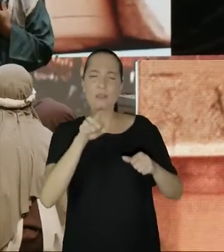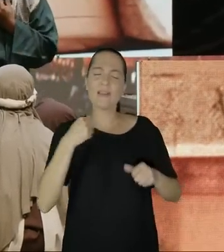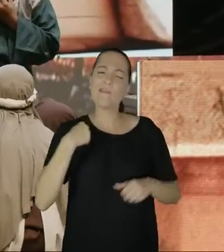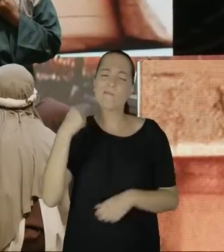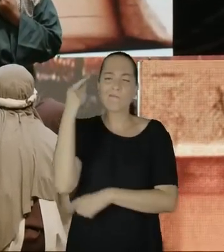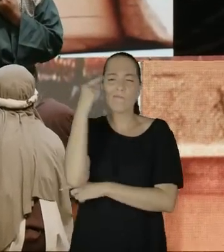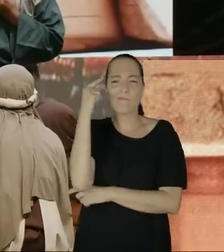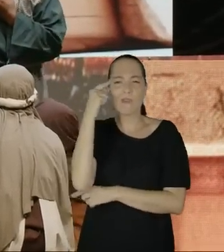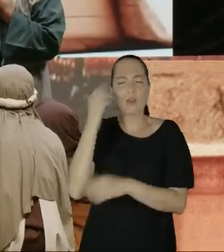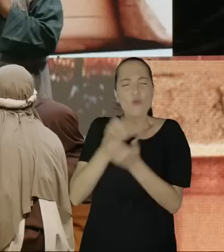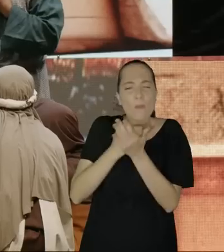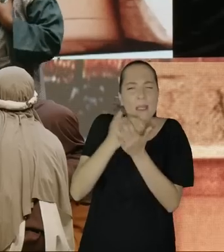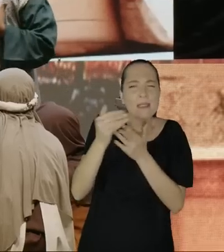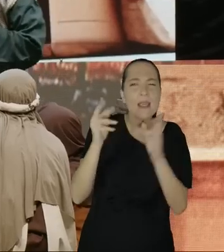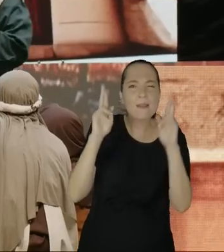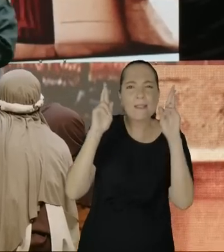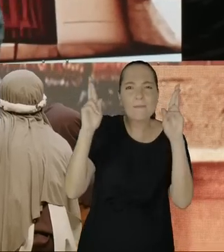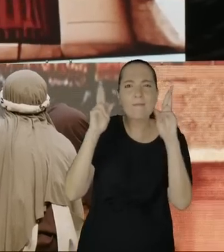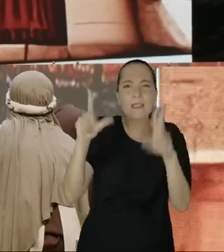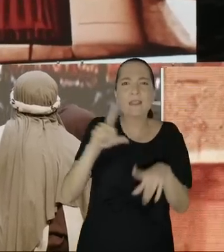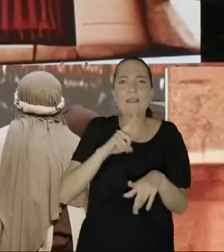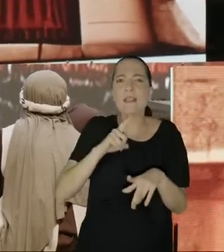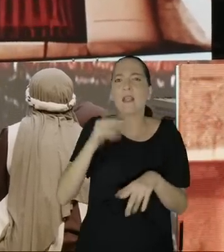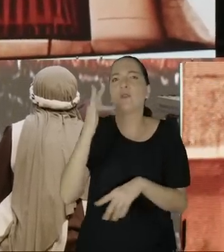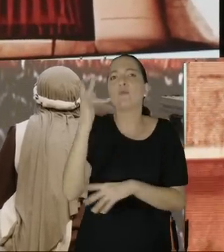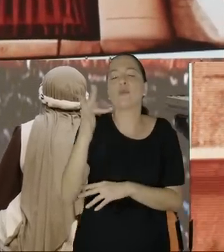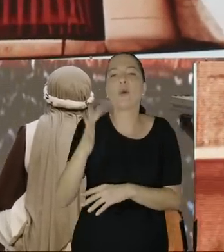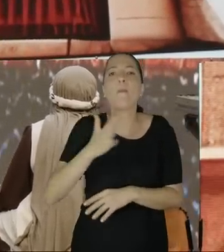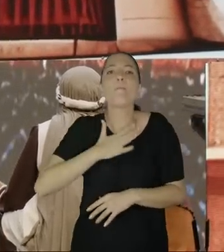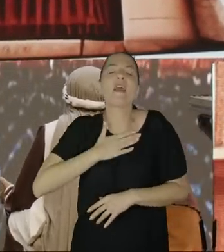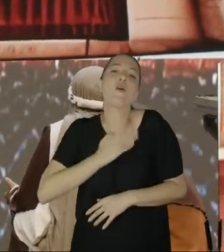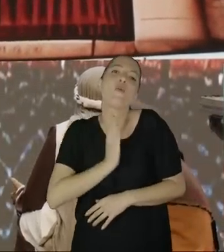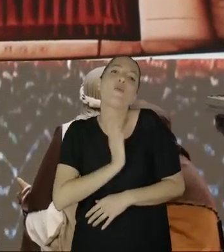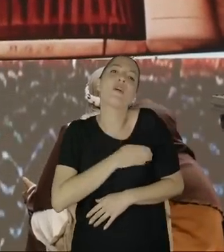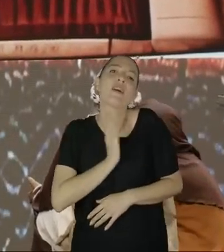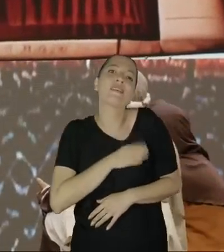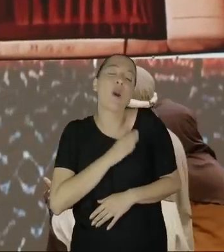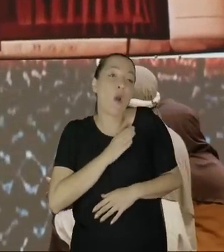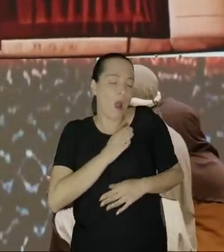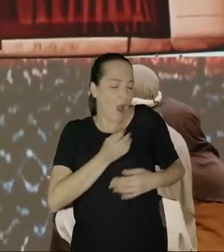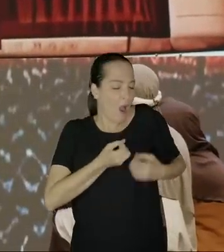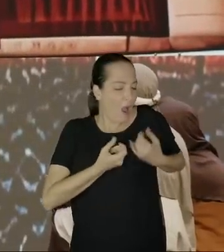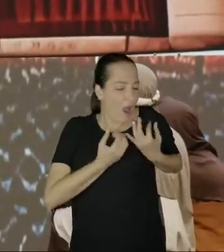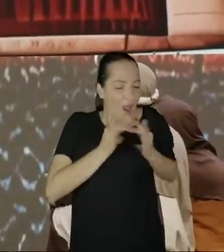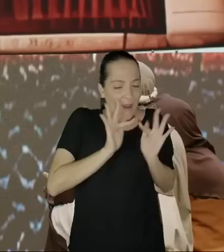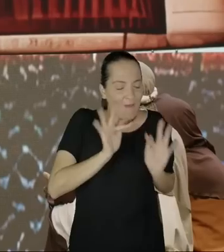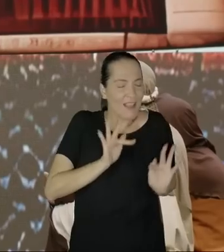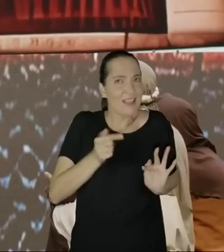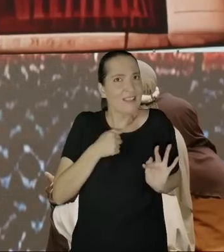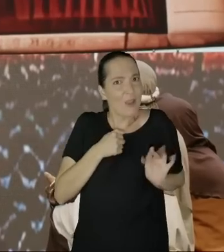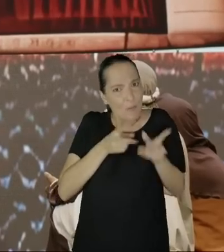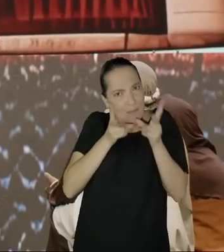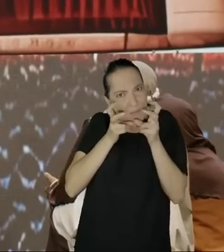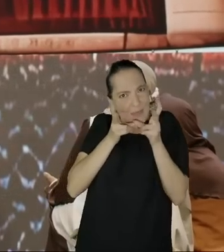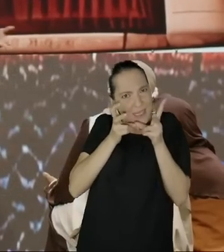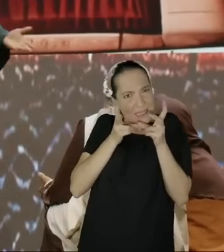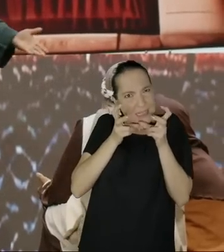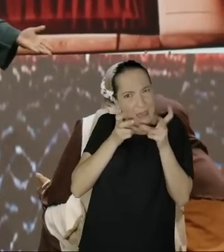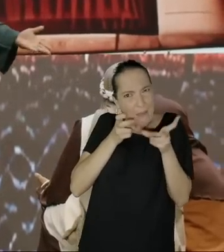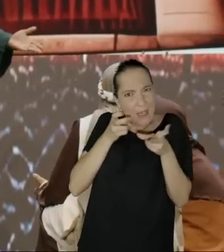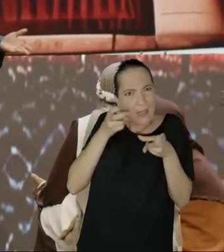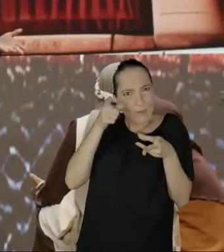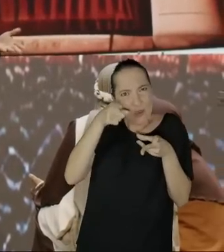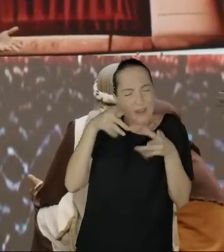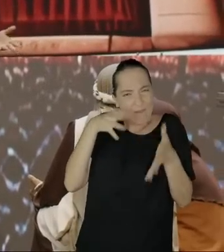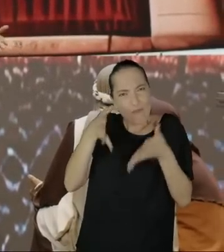ter esperança. O meu coração ardia e, através das suas palavras, a velha escritura